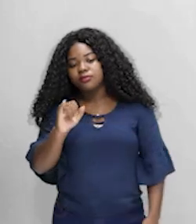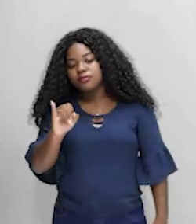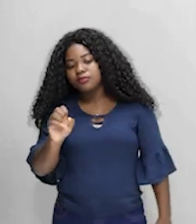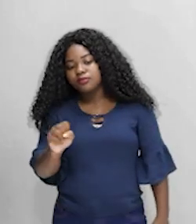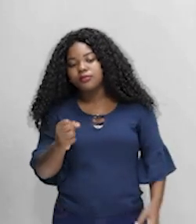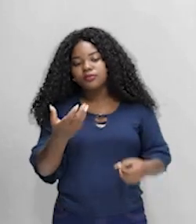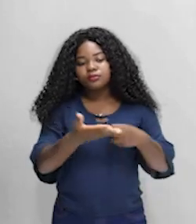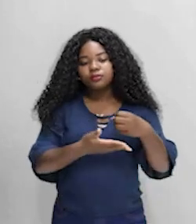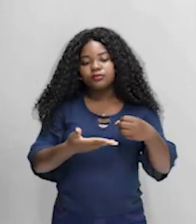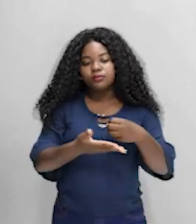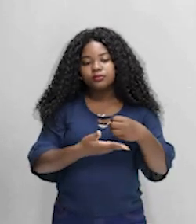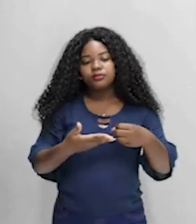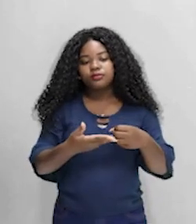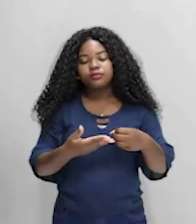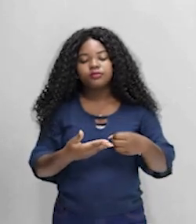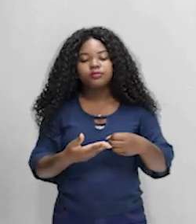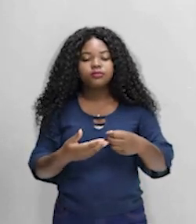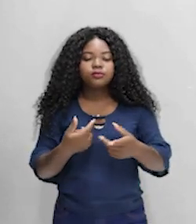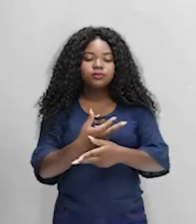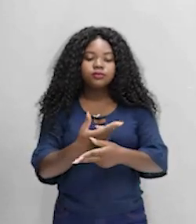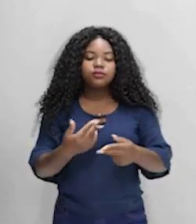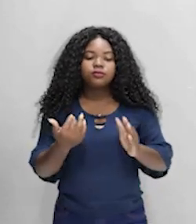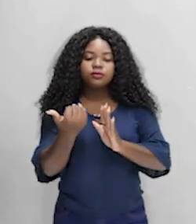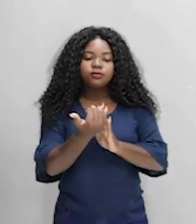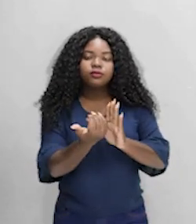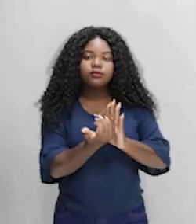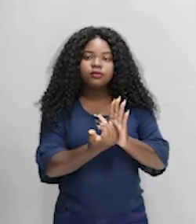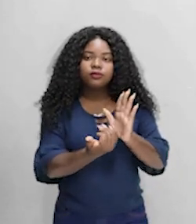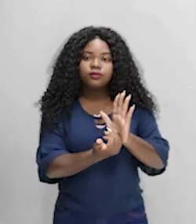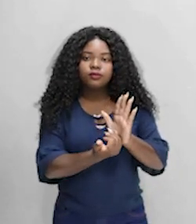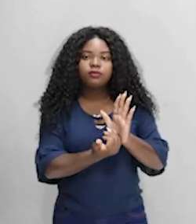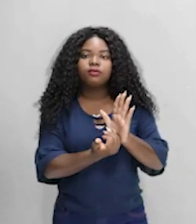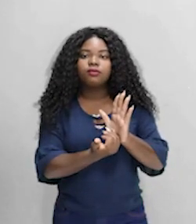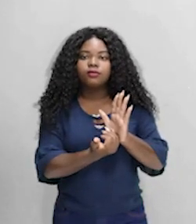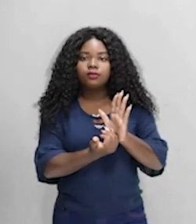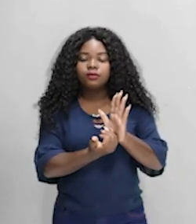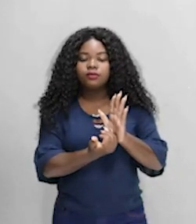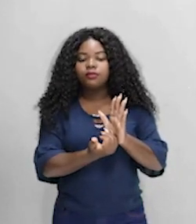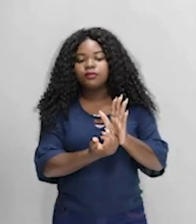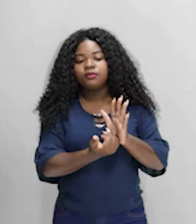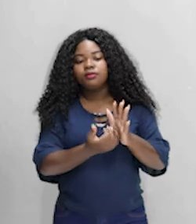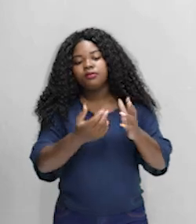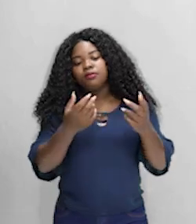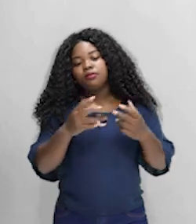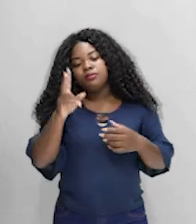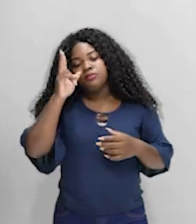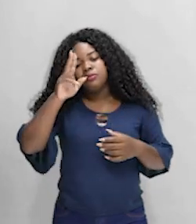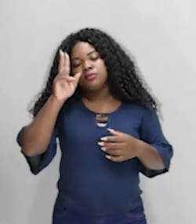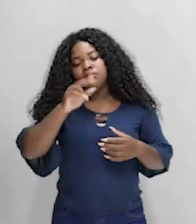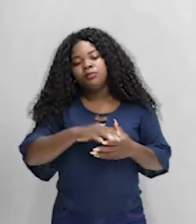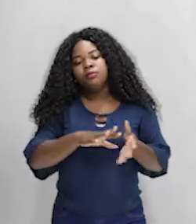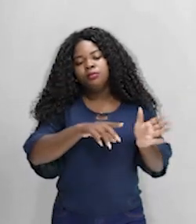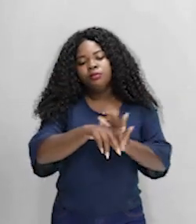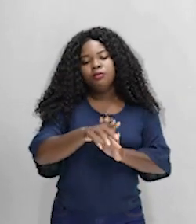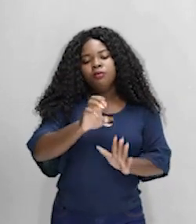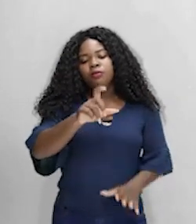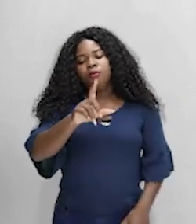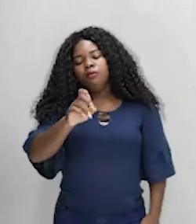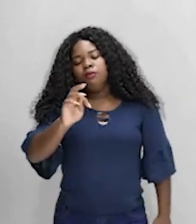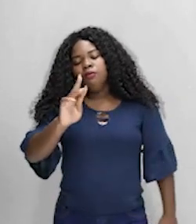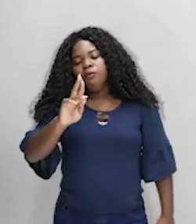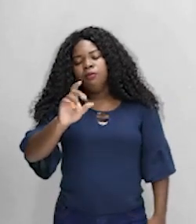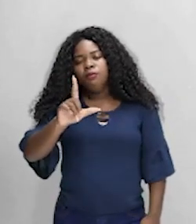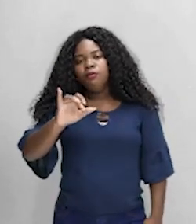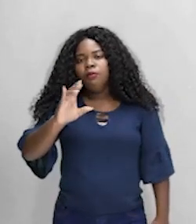as bases, os ácidos. A gente relembra essa questão de eletrólito, não eletrólito. Então,